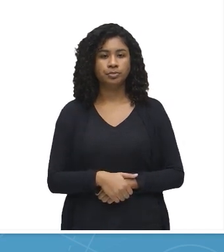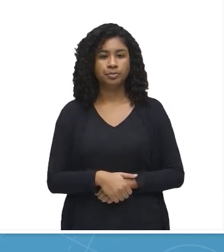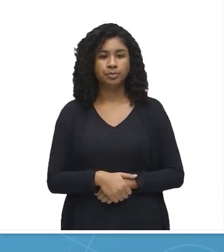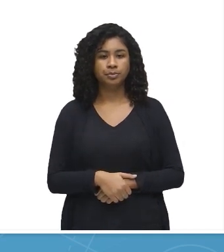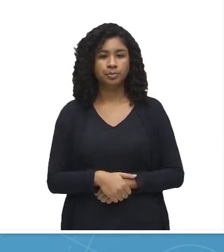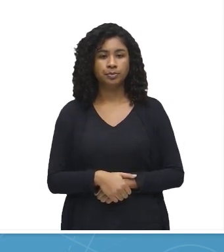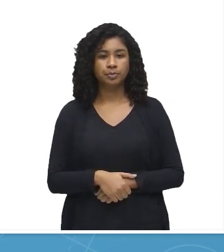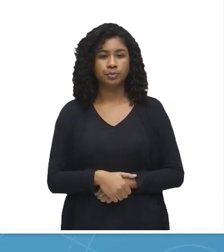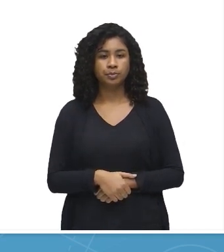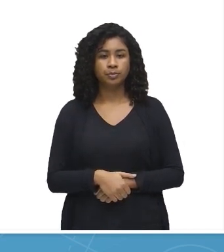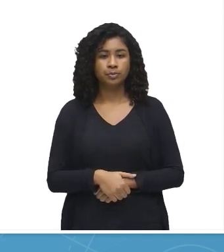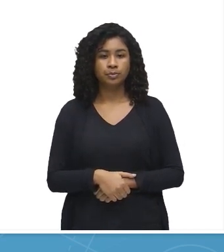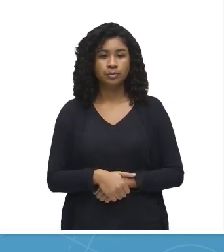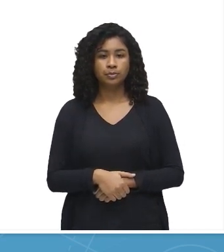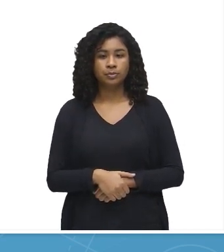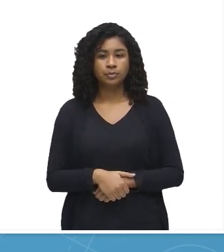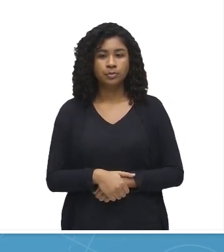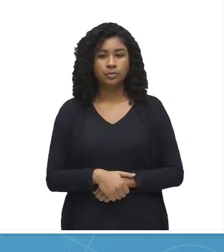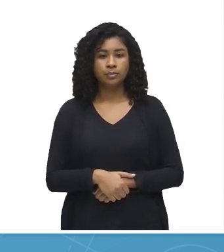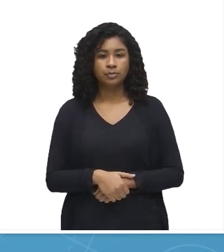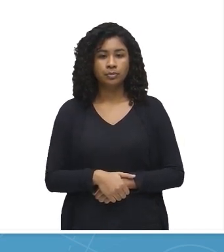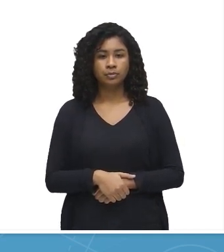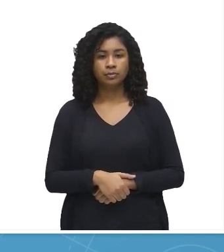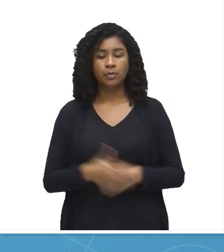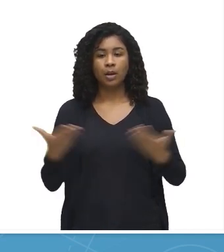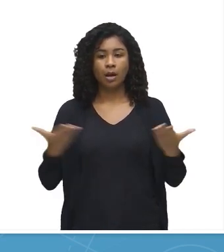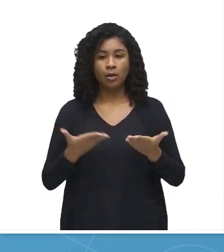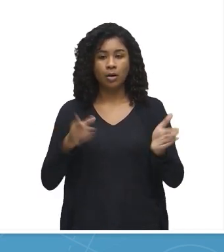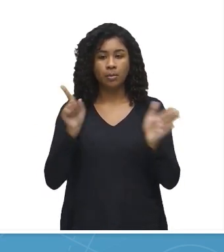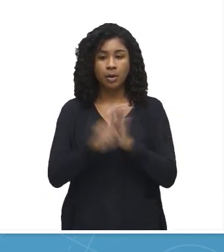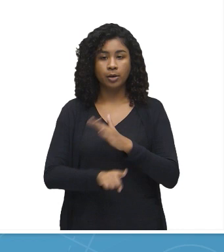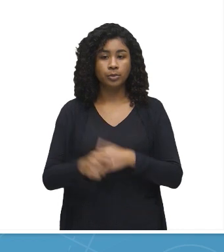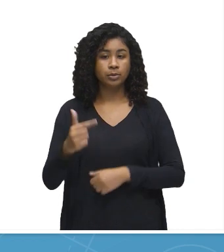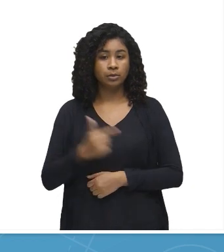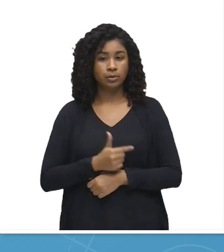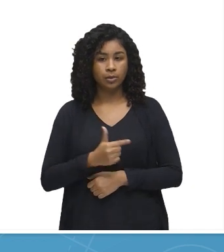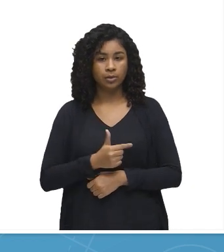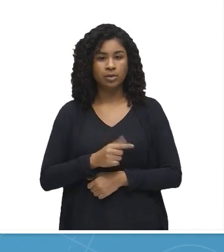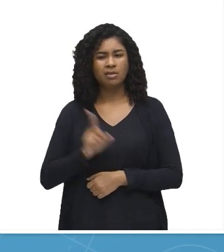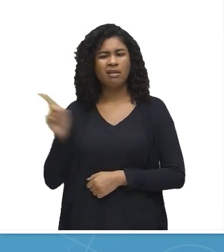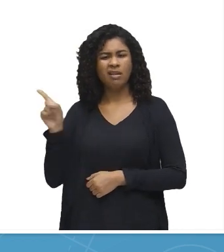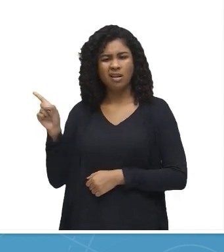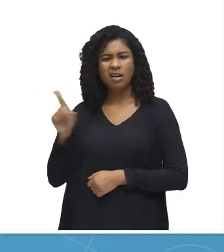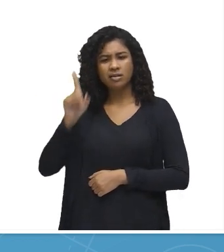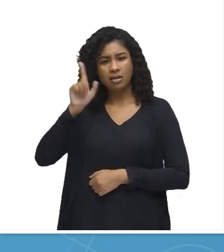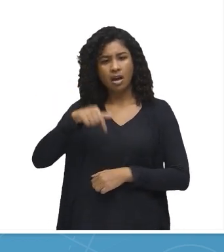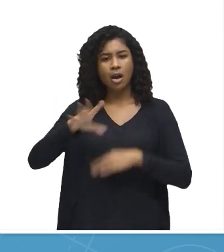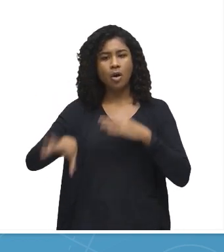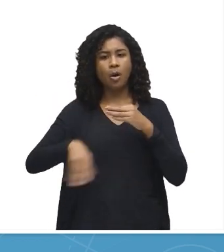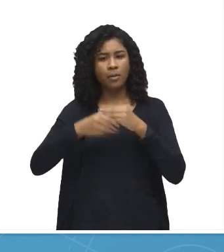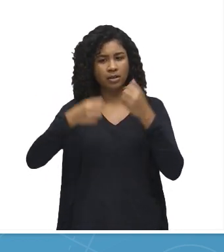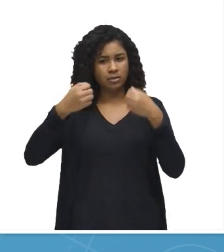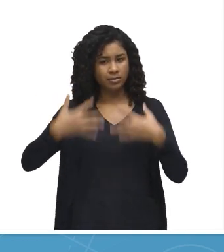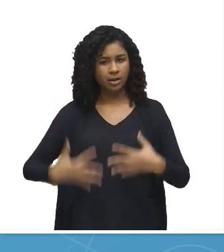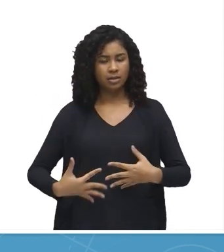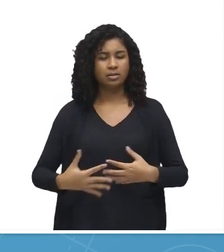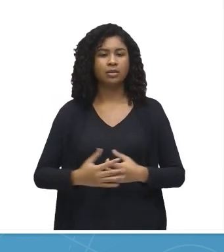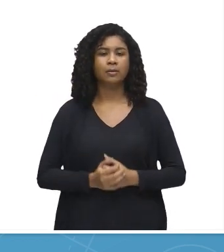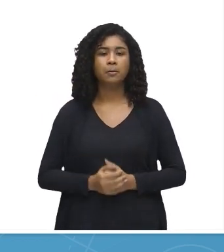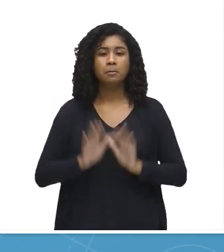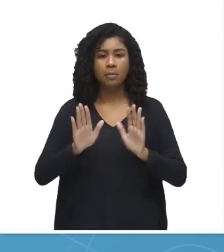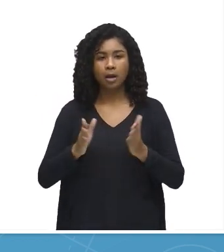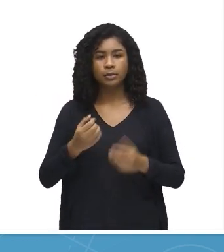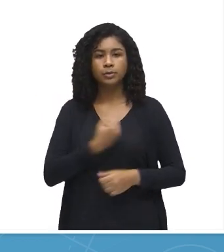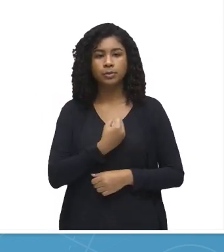agora a questão 2, tá? Aqui ainda é o comentário da primeira questão, né? A questão